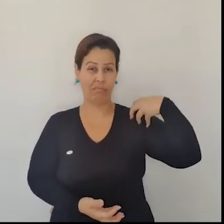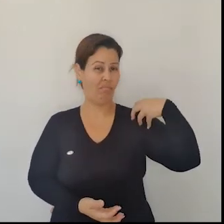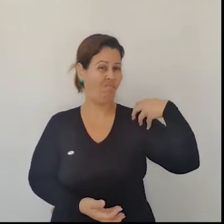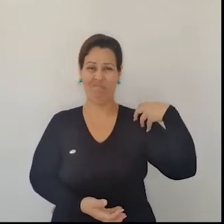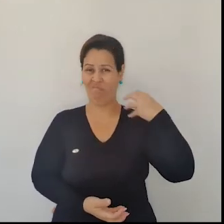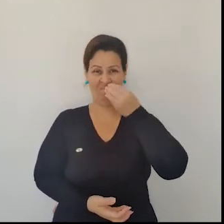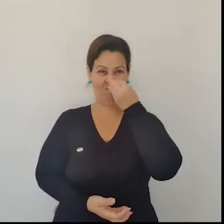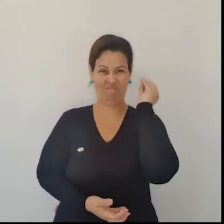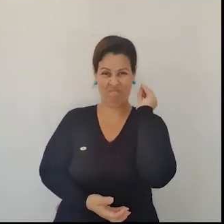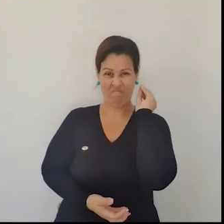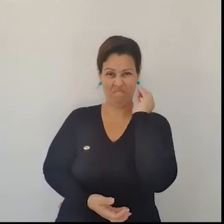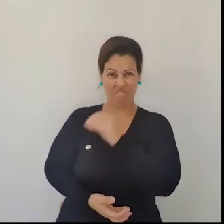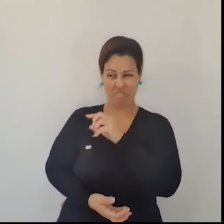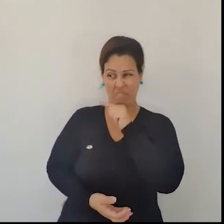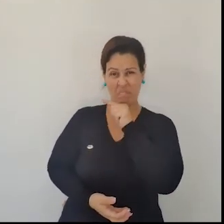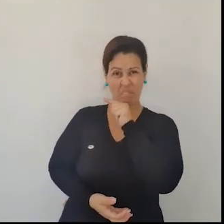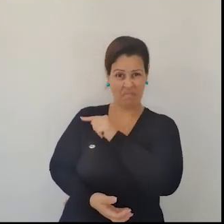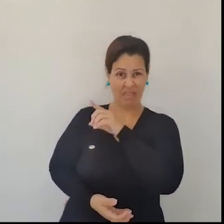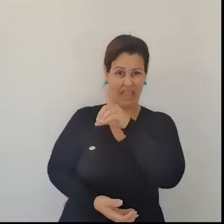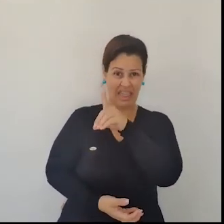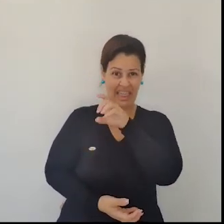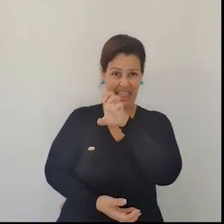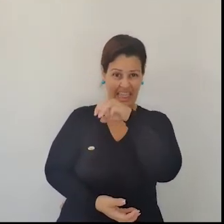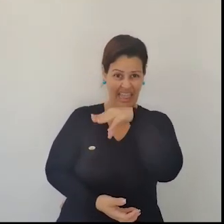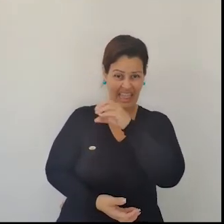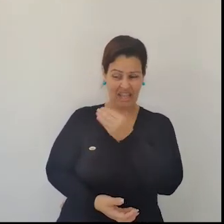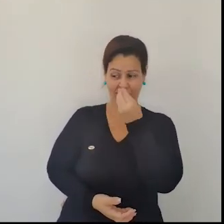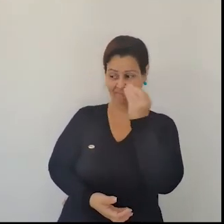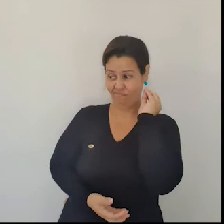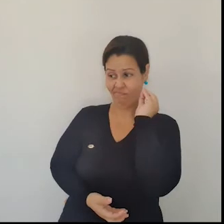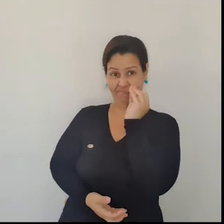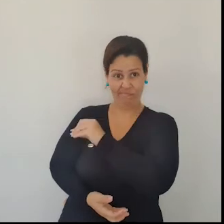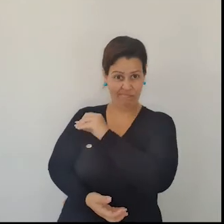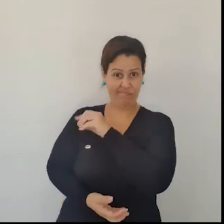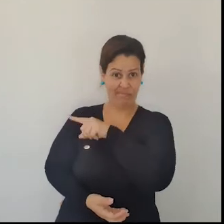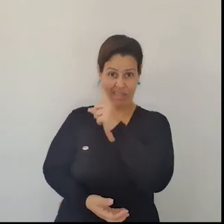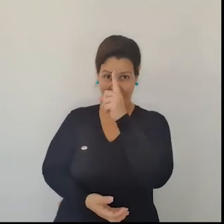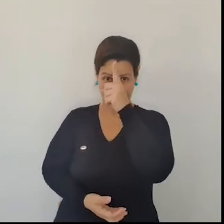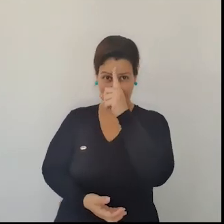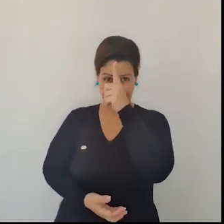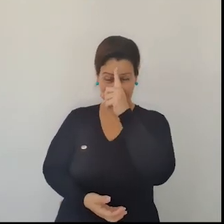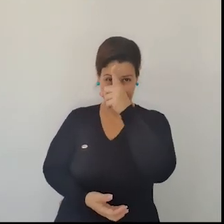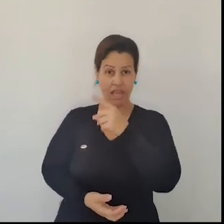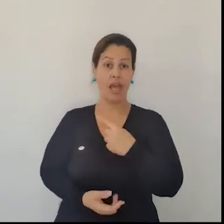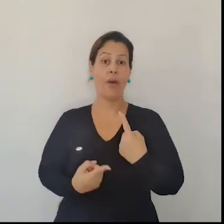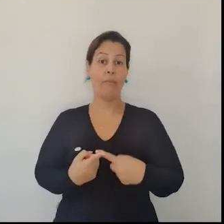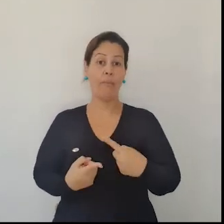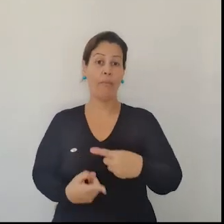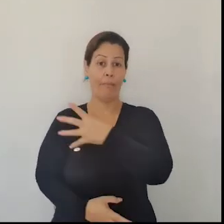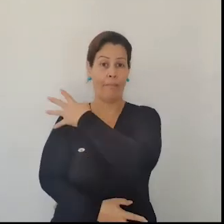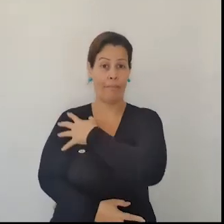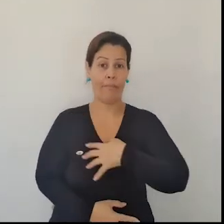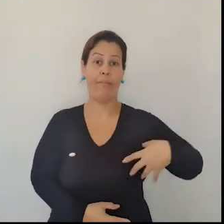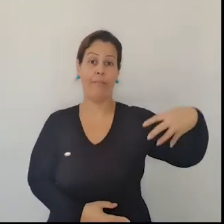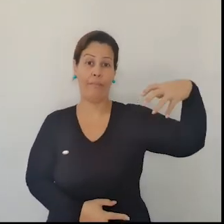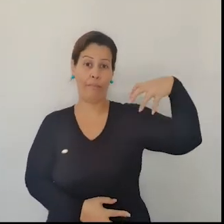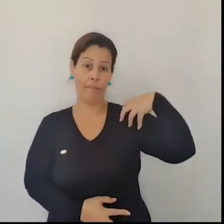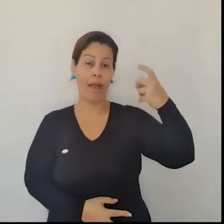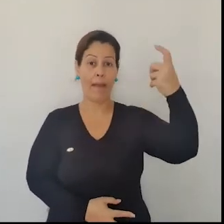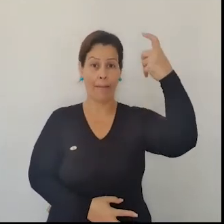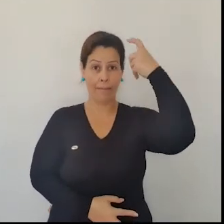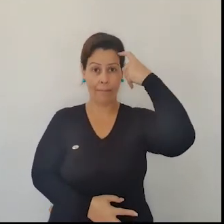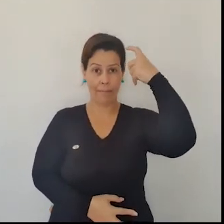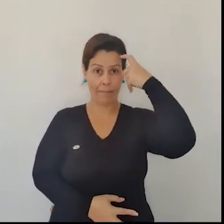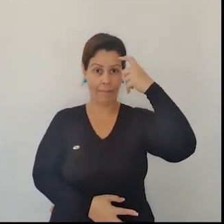Aristóteles rejeitava o modelo de Demócrito. Ele dizia que os 4 elementos, né,